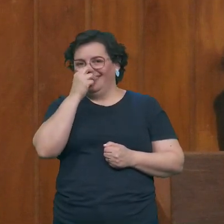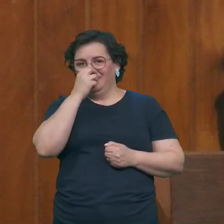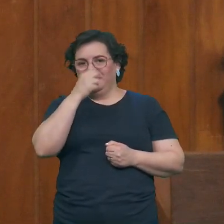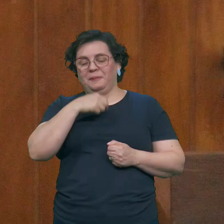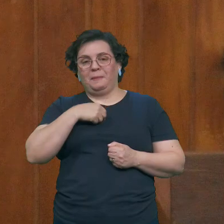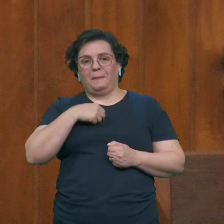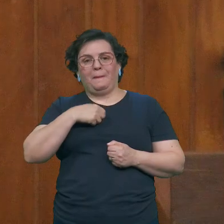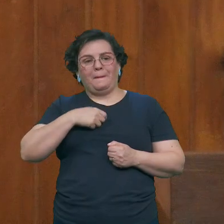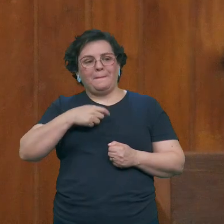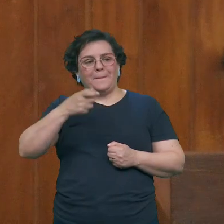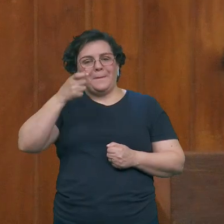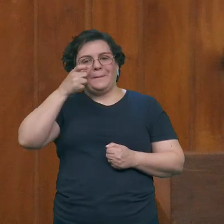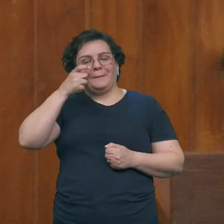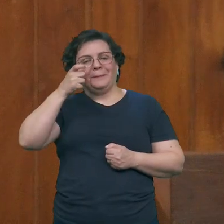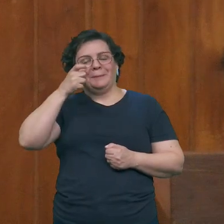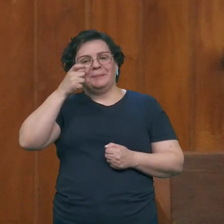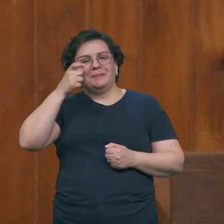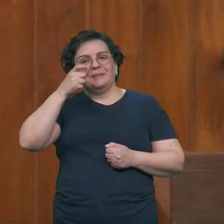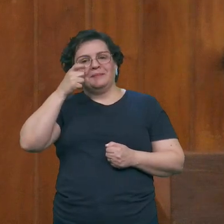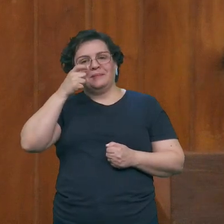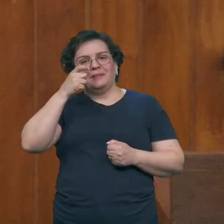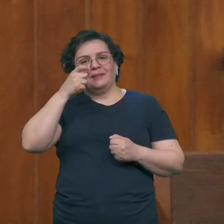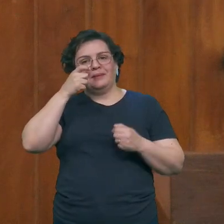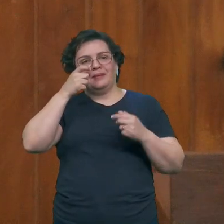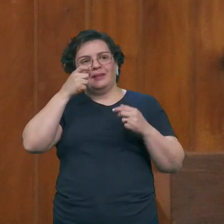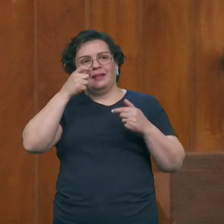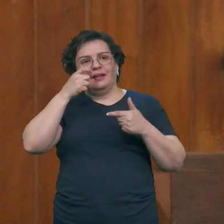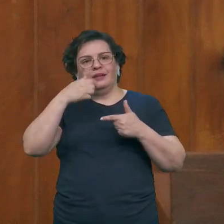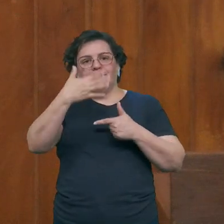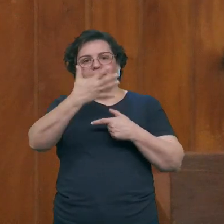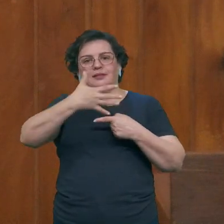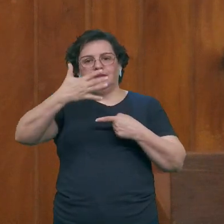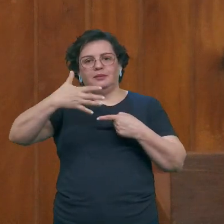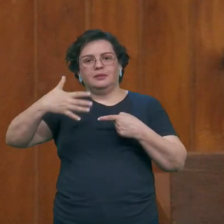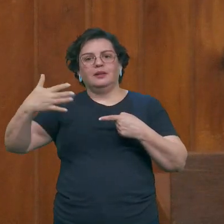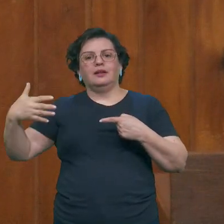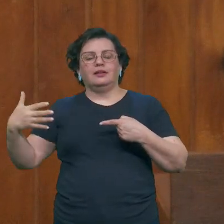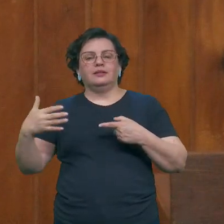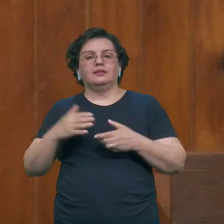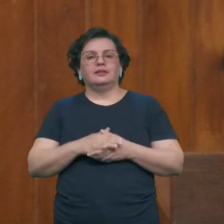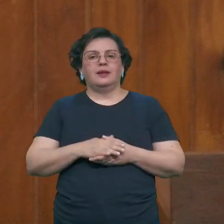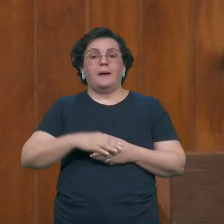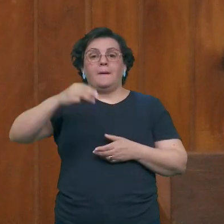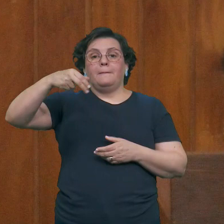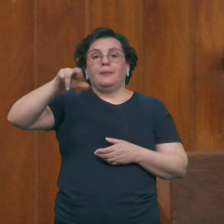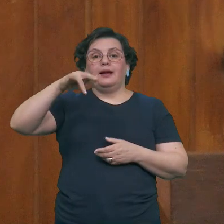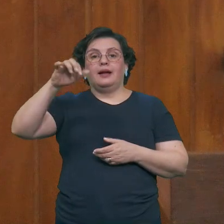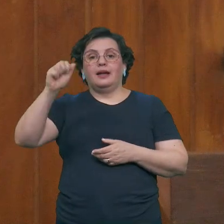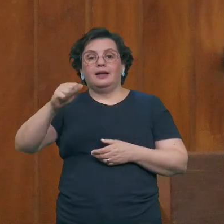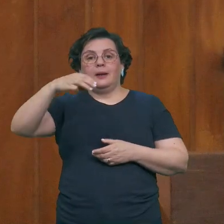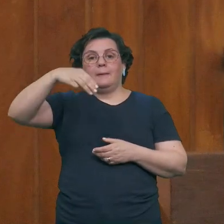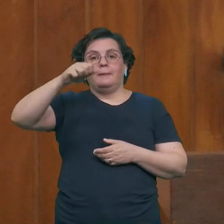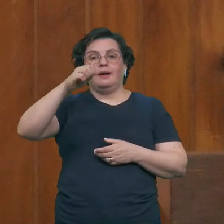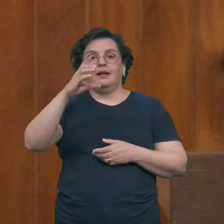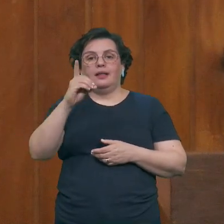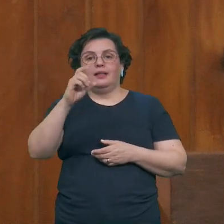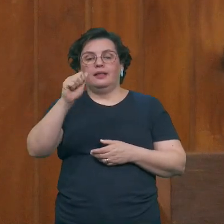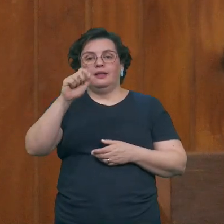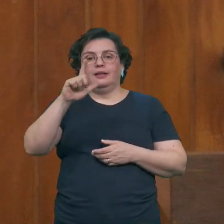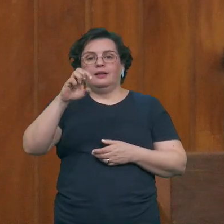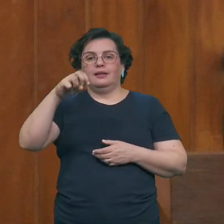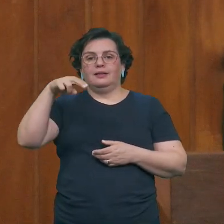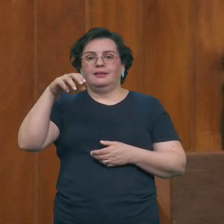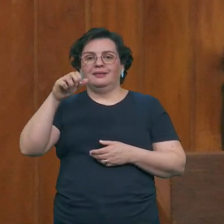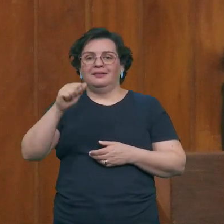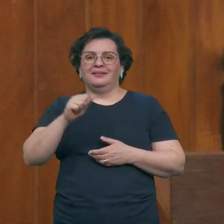uma série aí do Netflix, Maria Madalena, puxa vida, que luta que aquela mulher